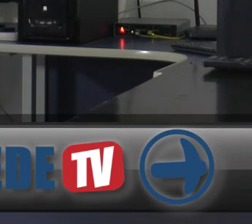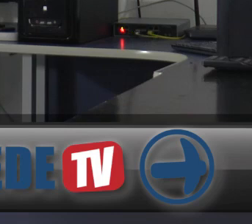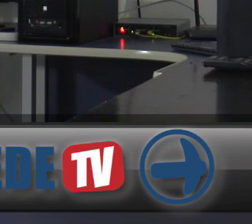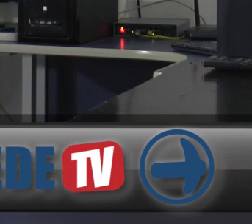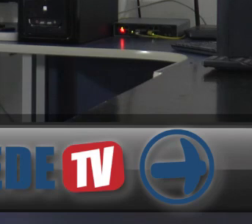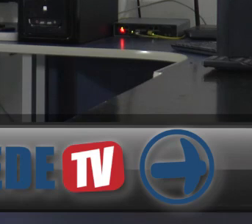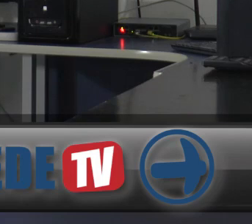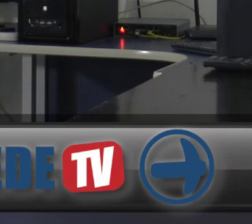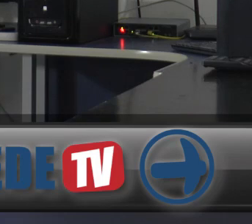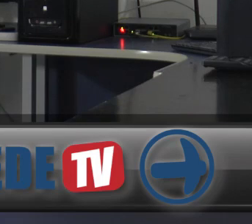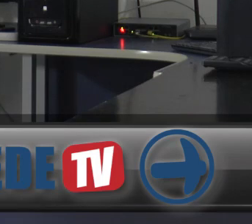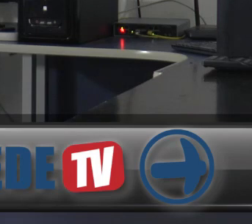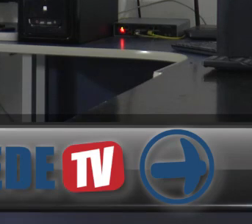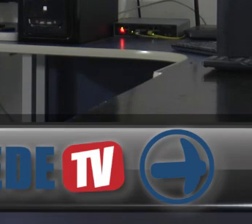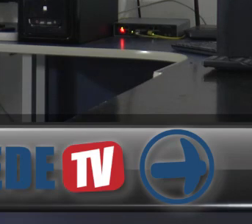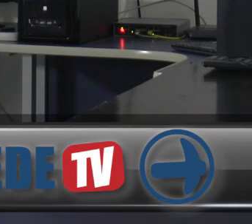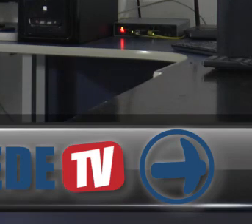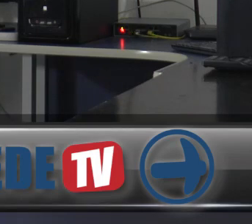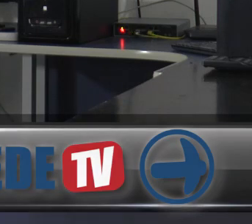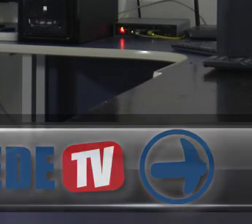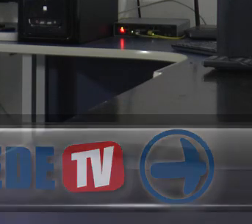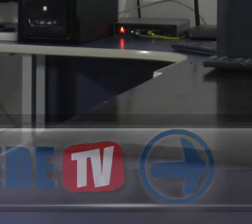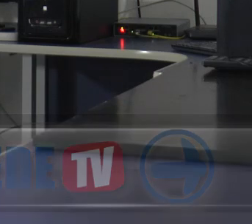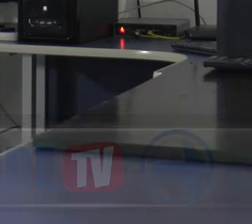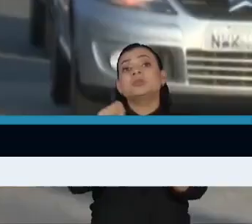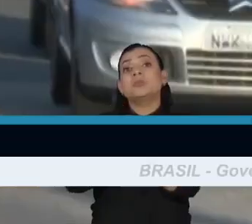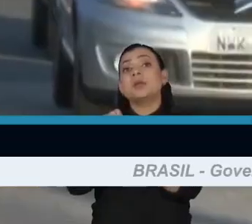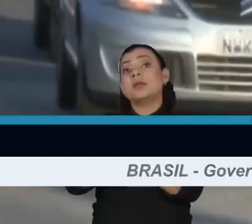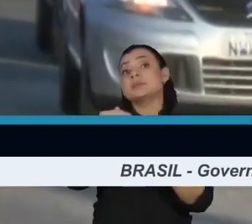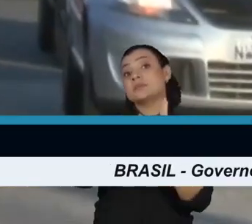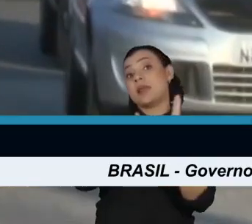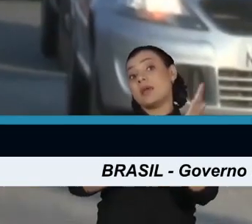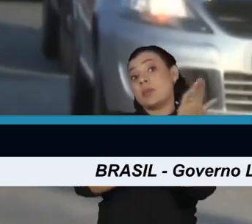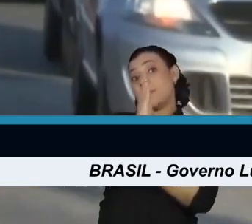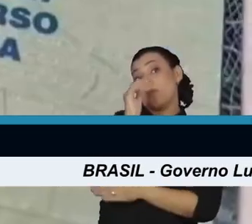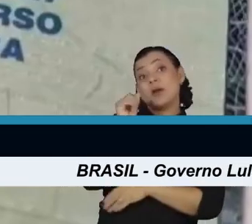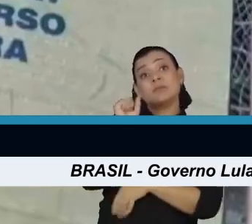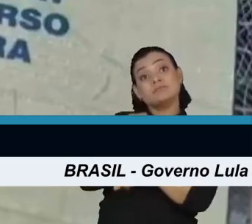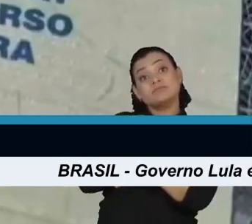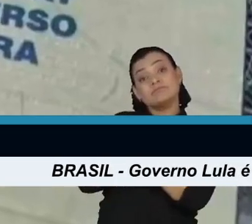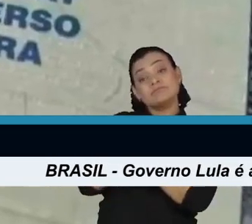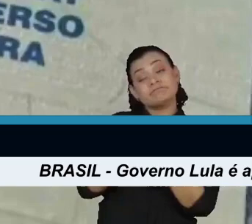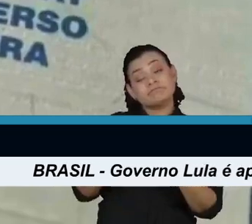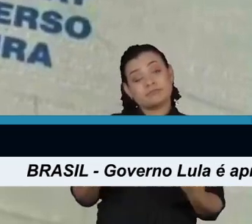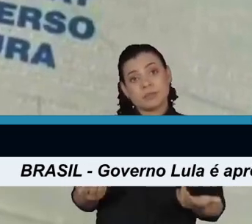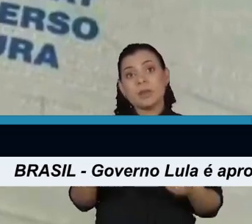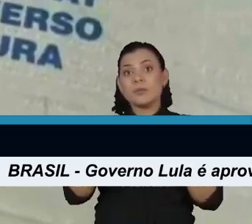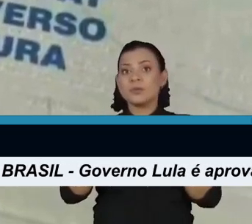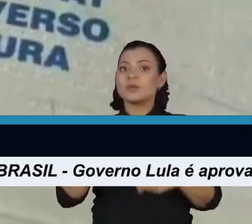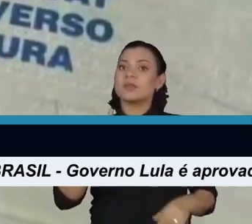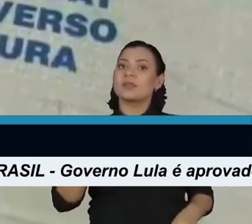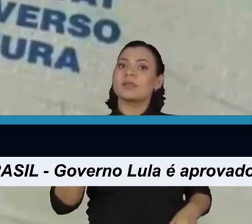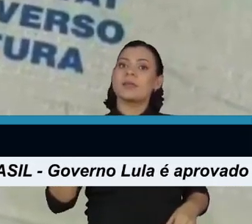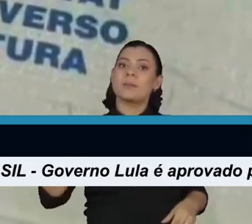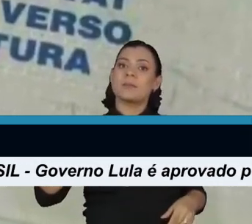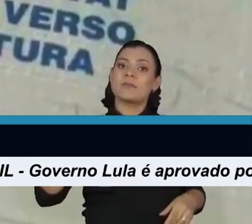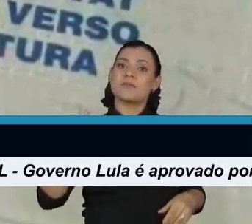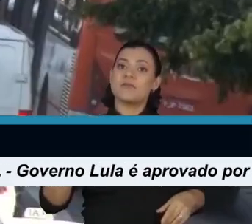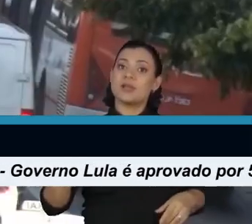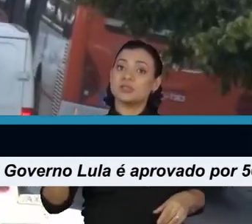Senado para entrar em vigor. Acompanhe. O seguro obrigatório, ou DPVAT, está extinto